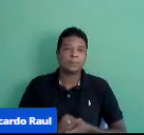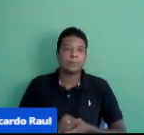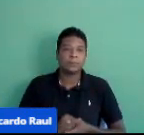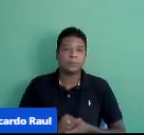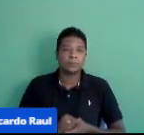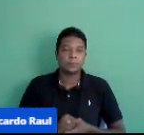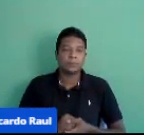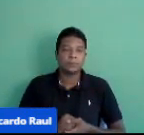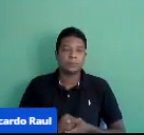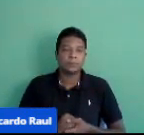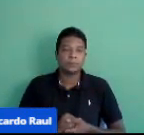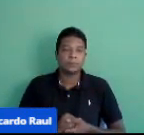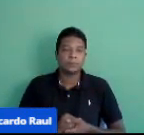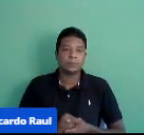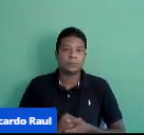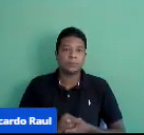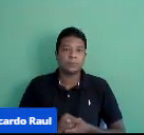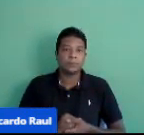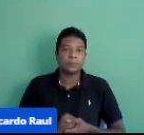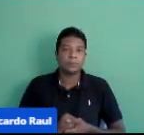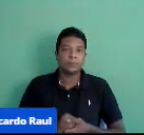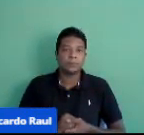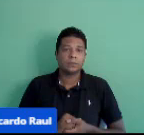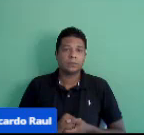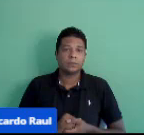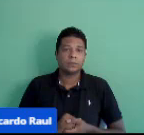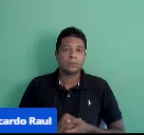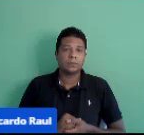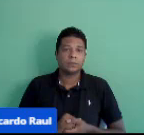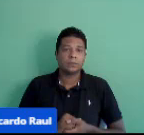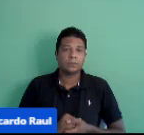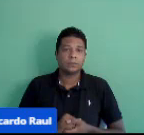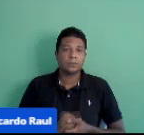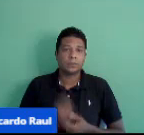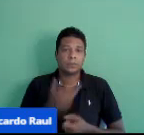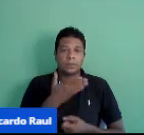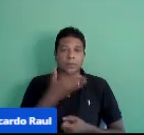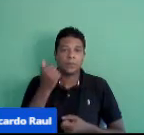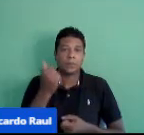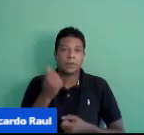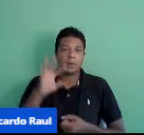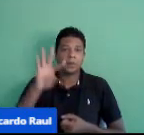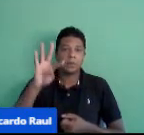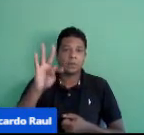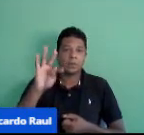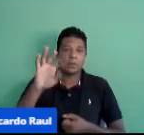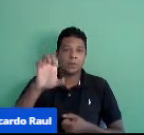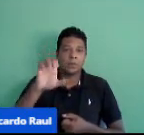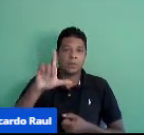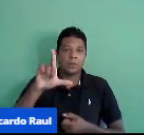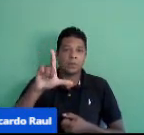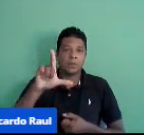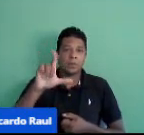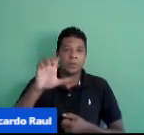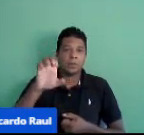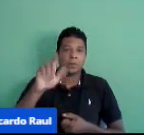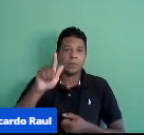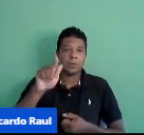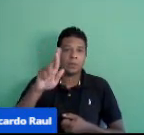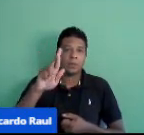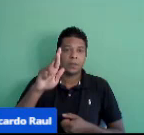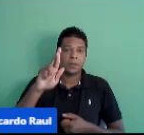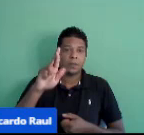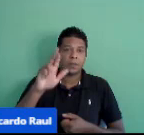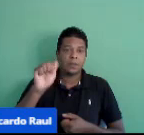Os que eu tenho preferido mais é o Telegram, até mesmo porque ele possibilita algumas